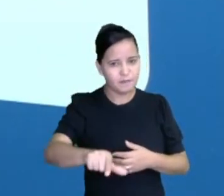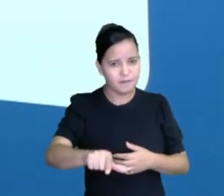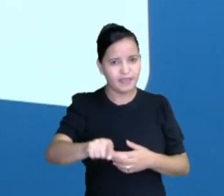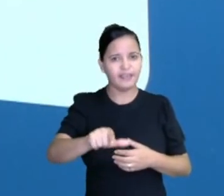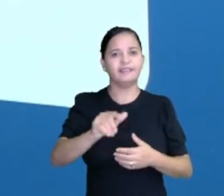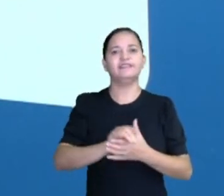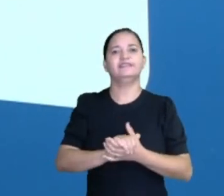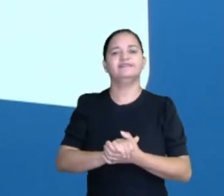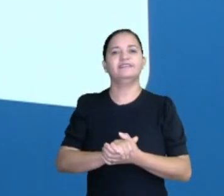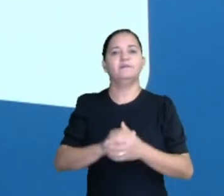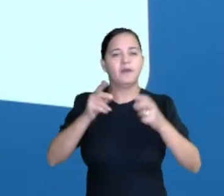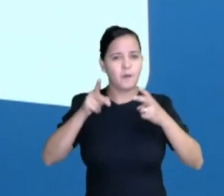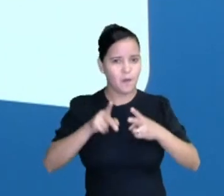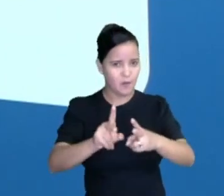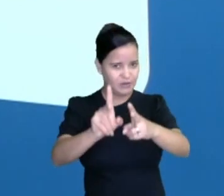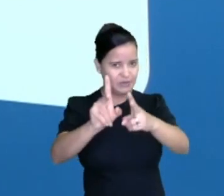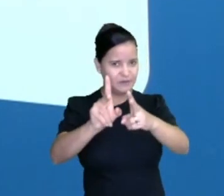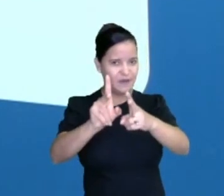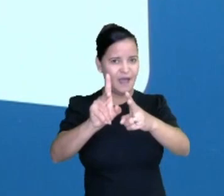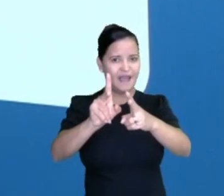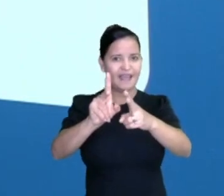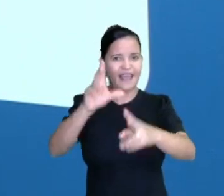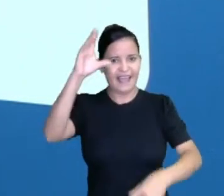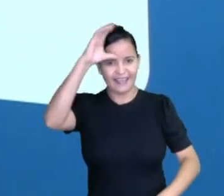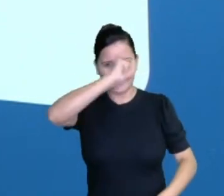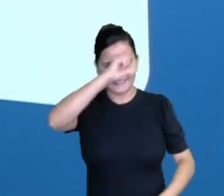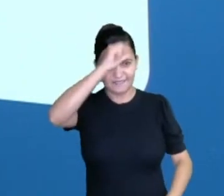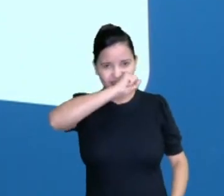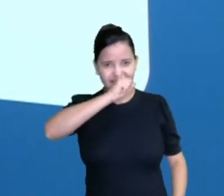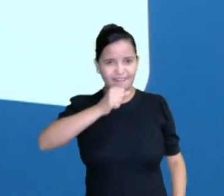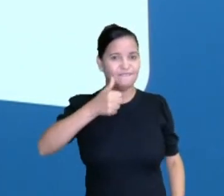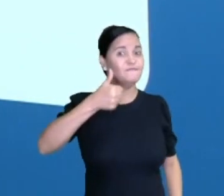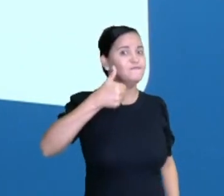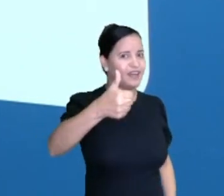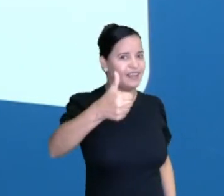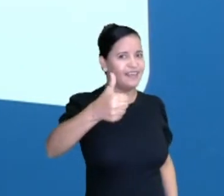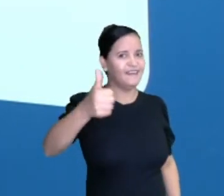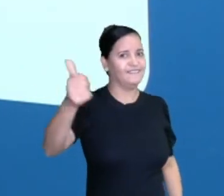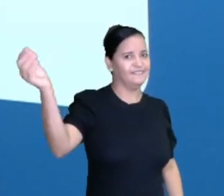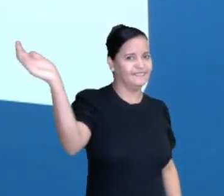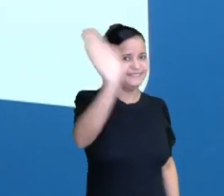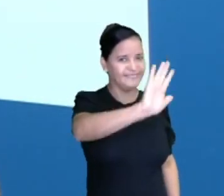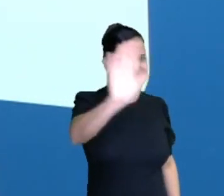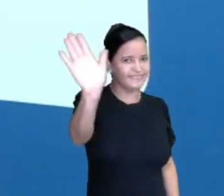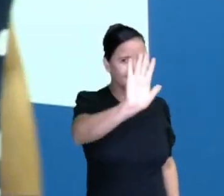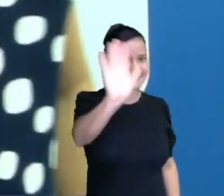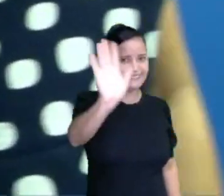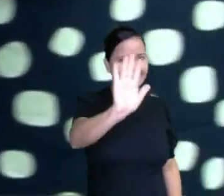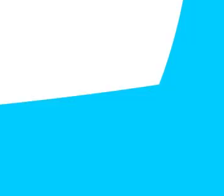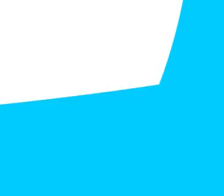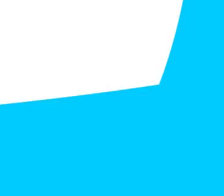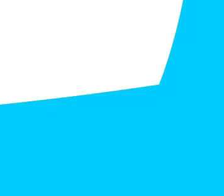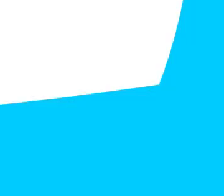possa continuar com os nossos aprendizados. Valeu e até a próxima aula.